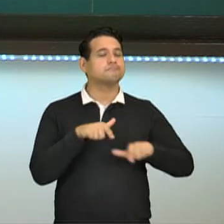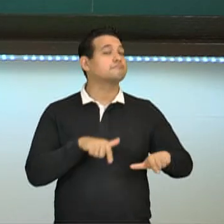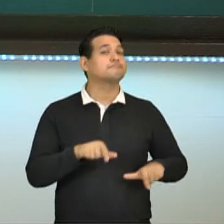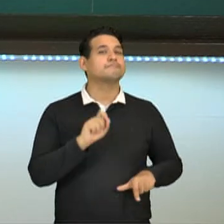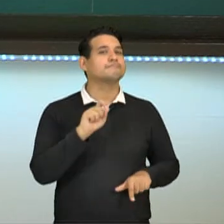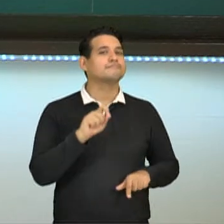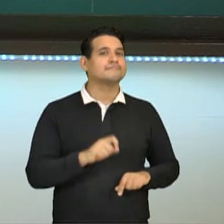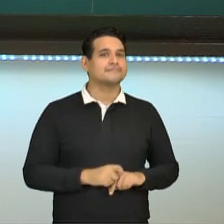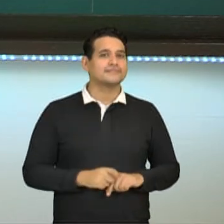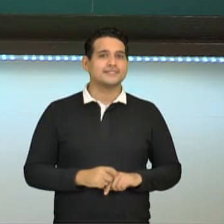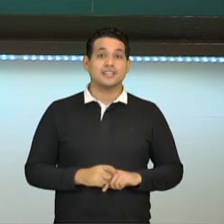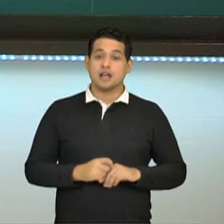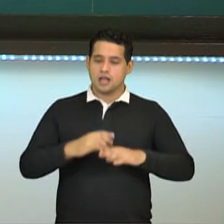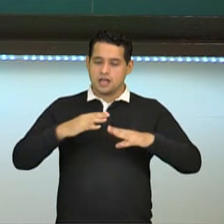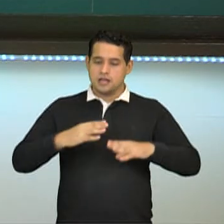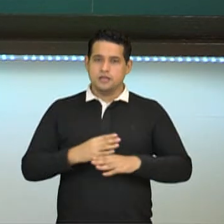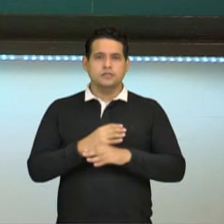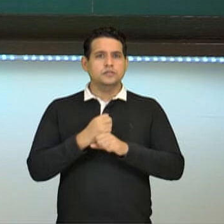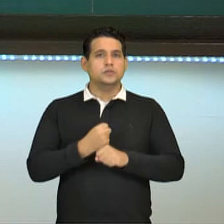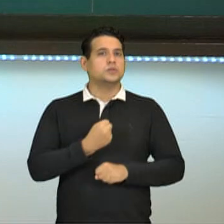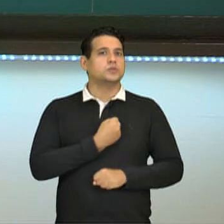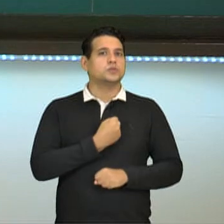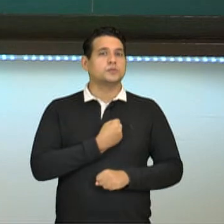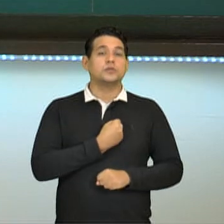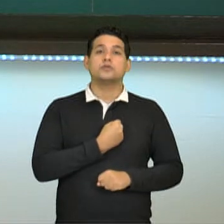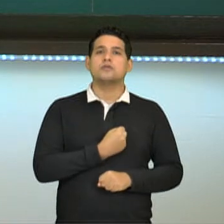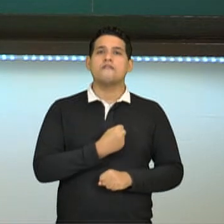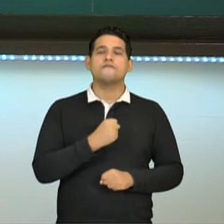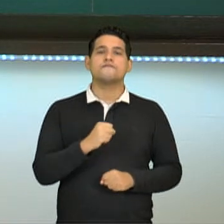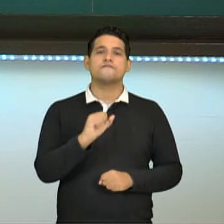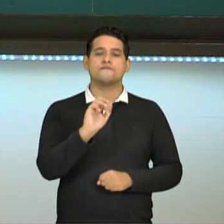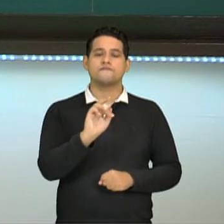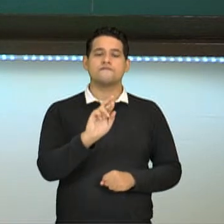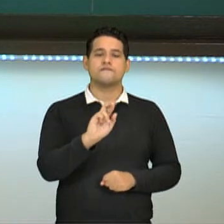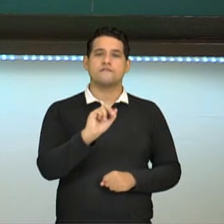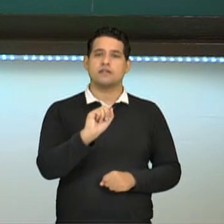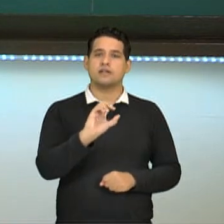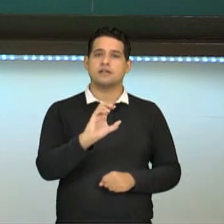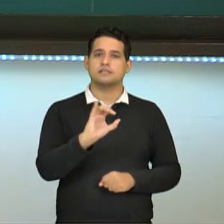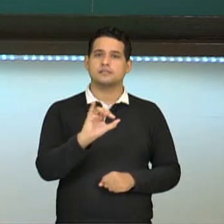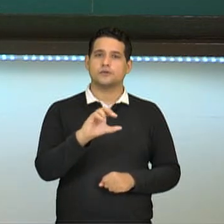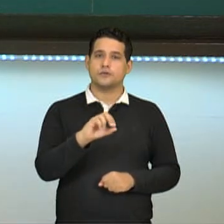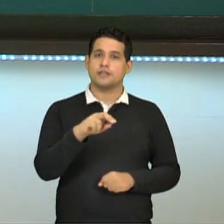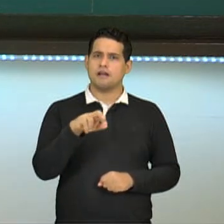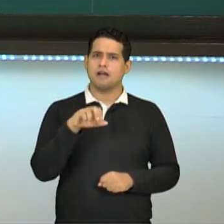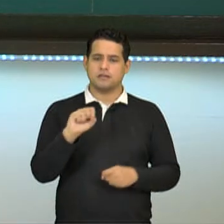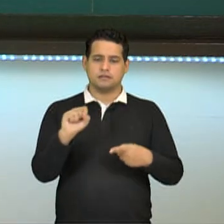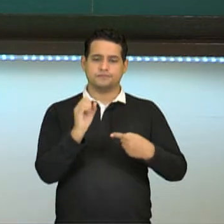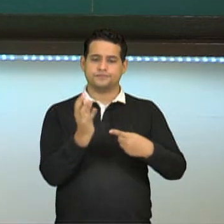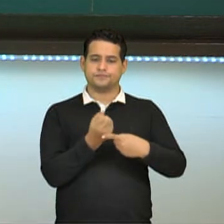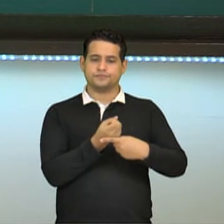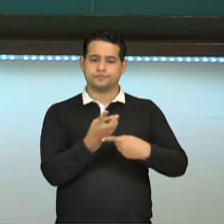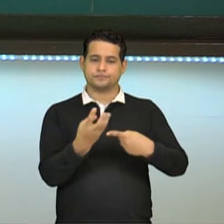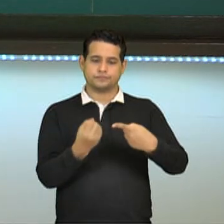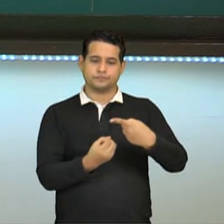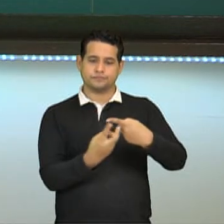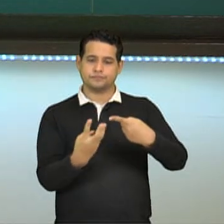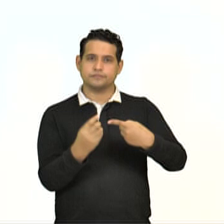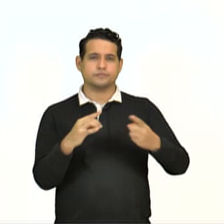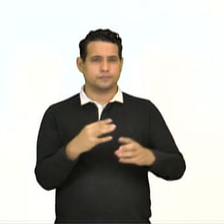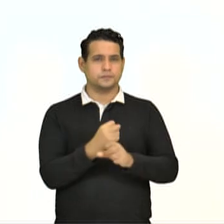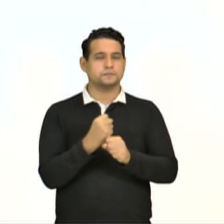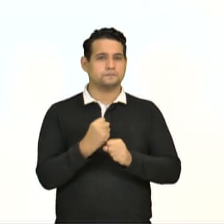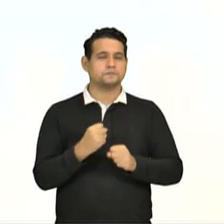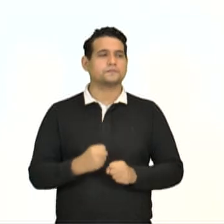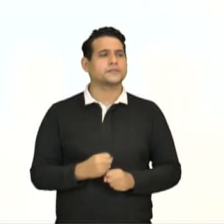trabalhar com a multiplicação dos números na forma fracionária. Vamos falar sobre a multiplicação de